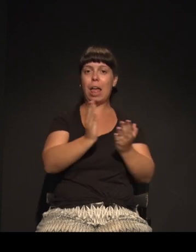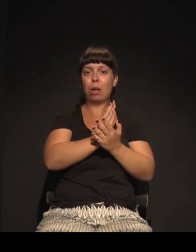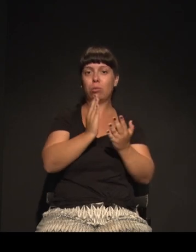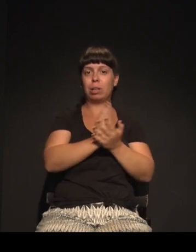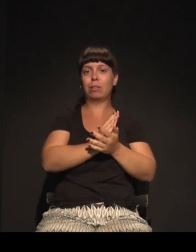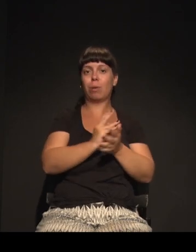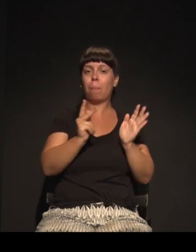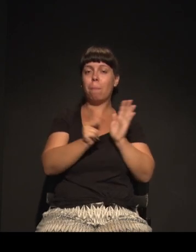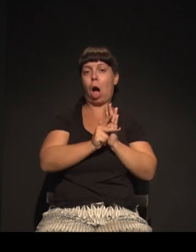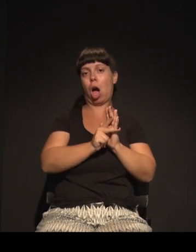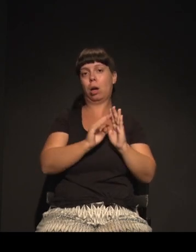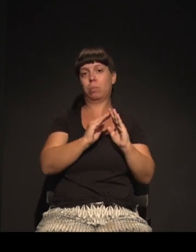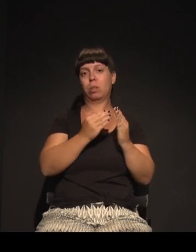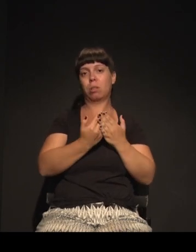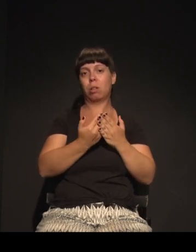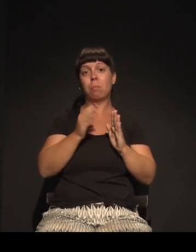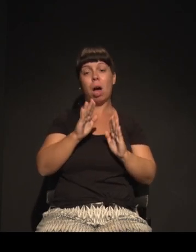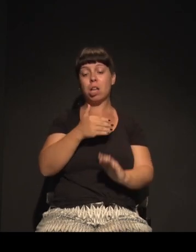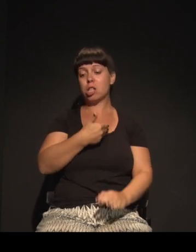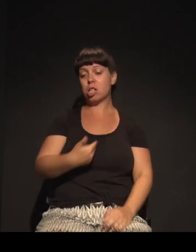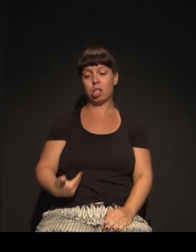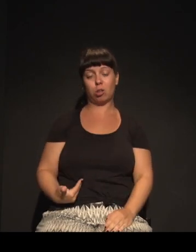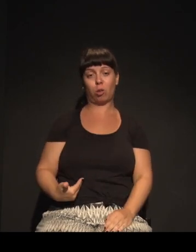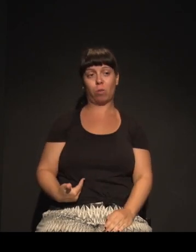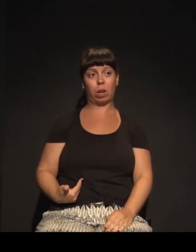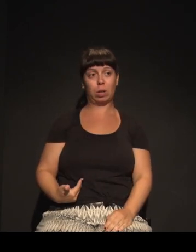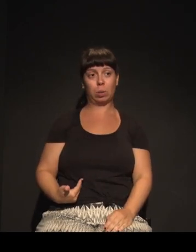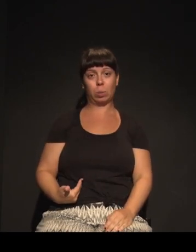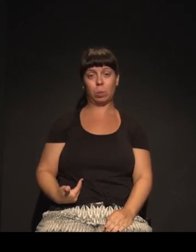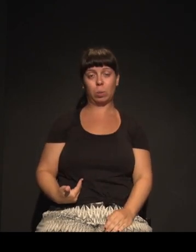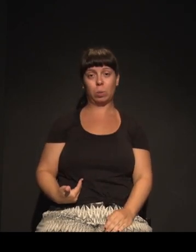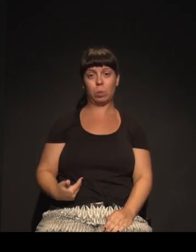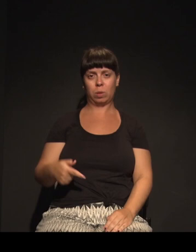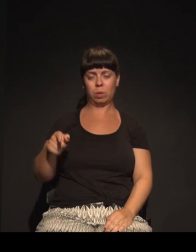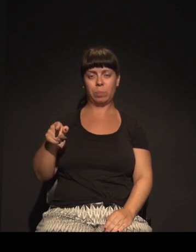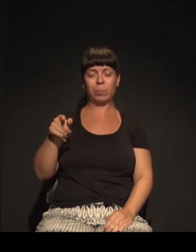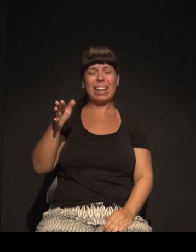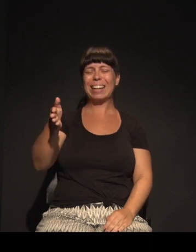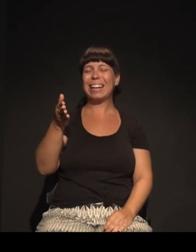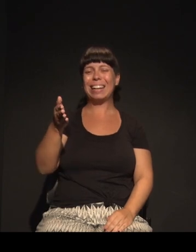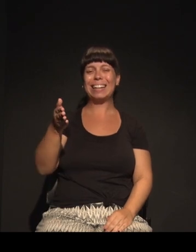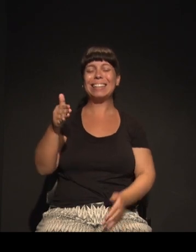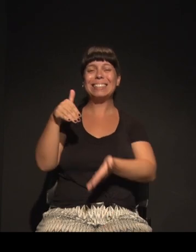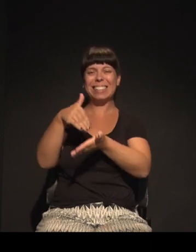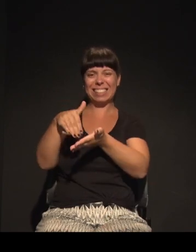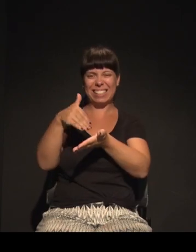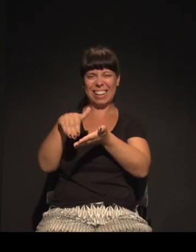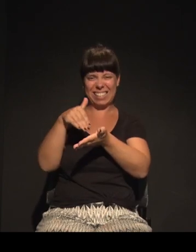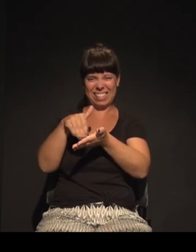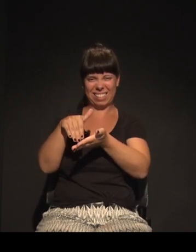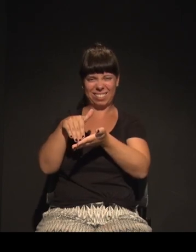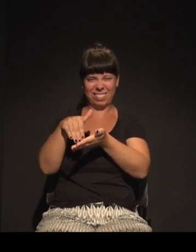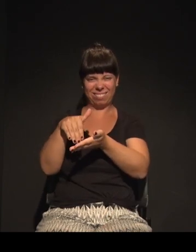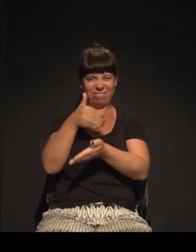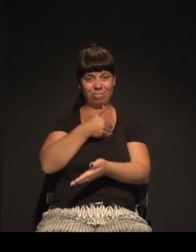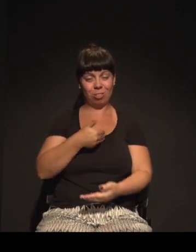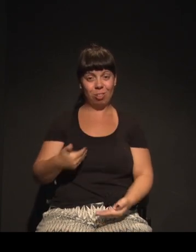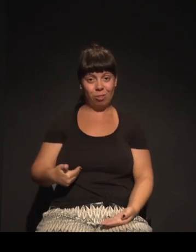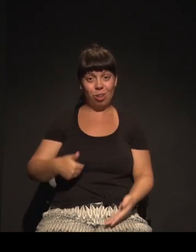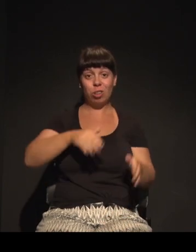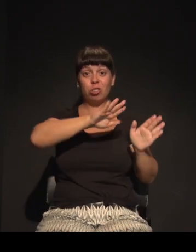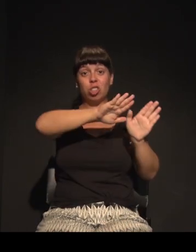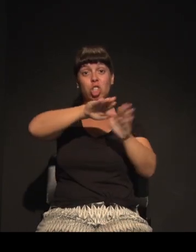menos o primeiro só com o estado trouxe para o estadual professor a secretaria do estado trouxe pra cá